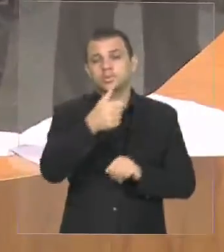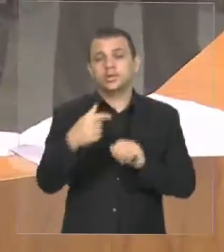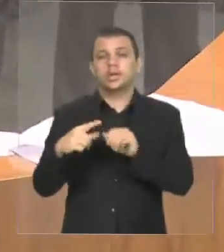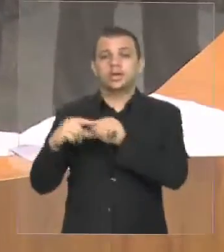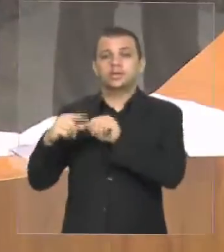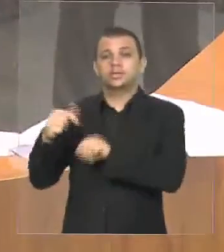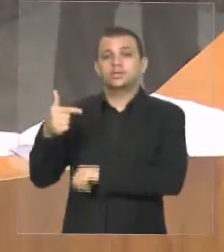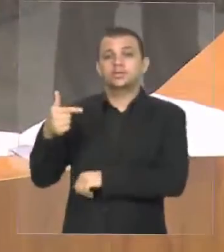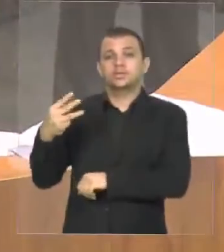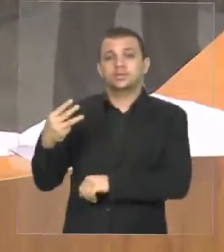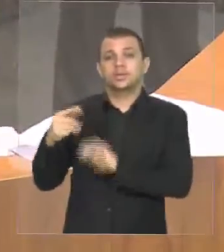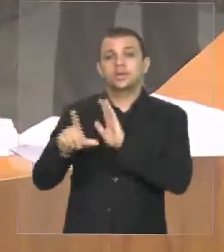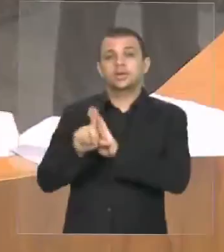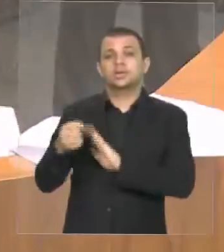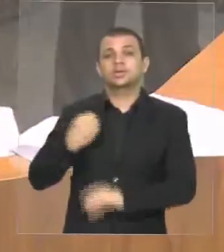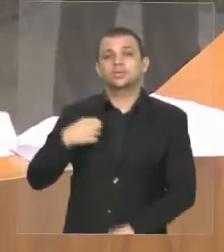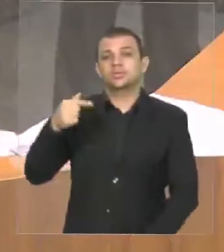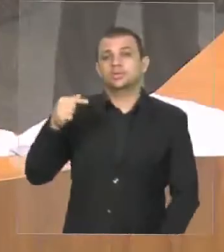da Lei